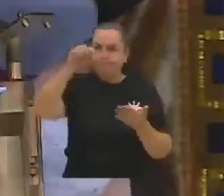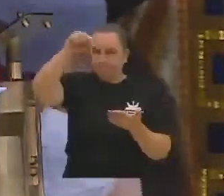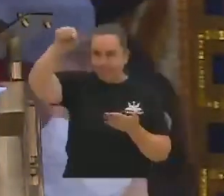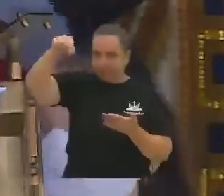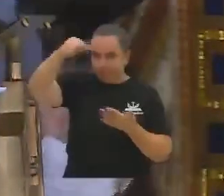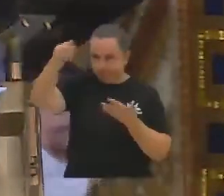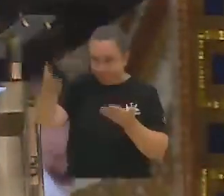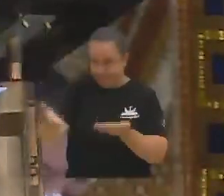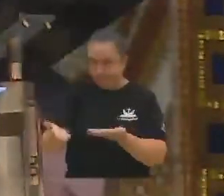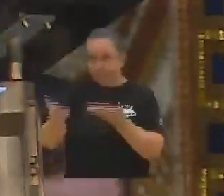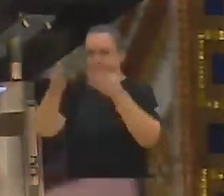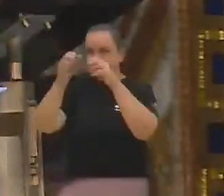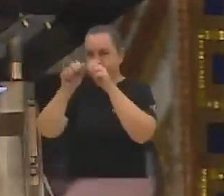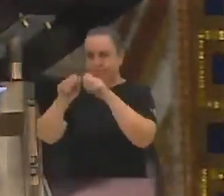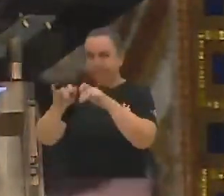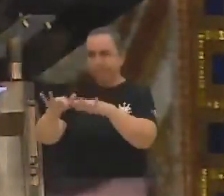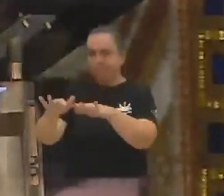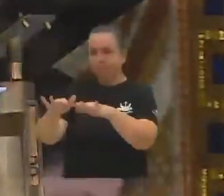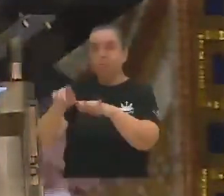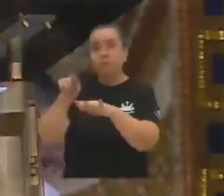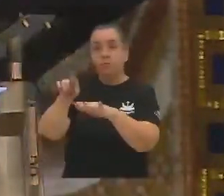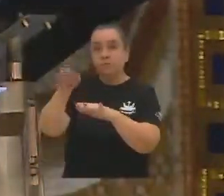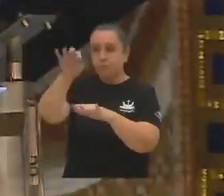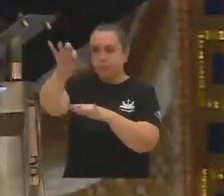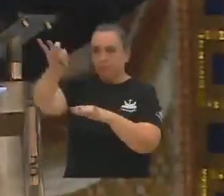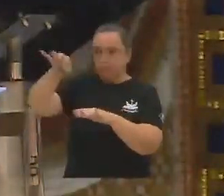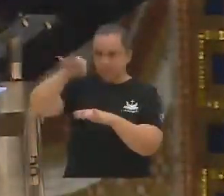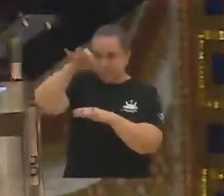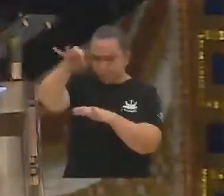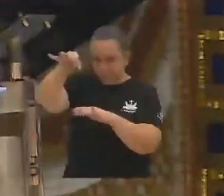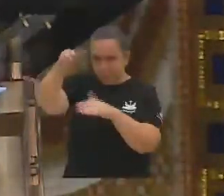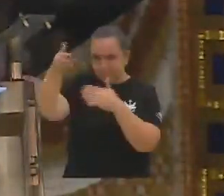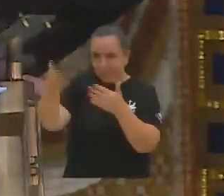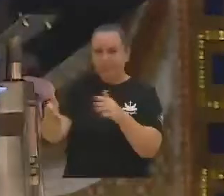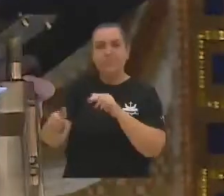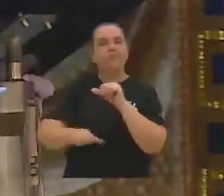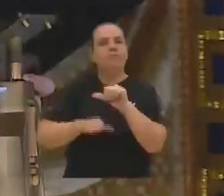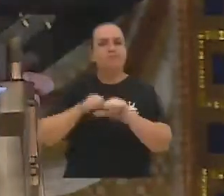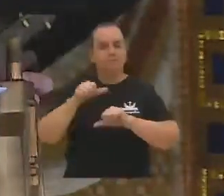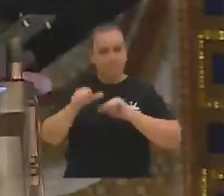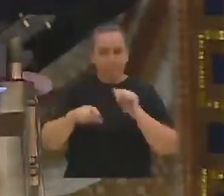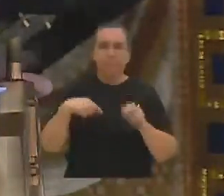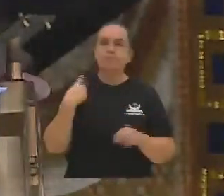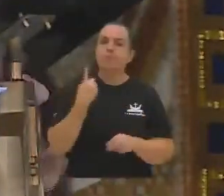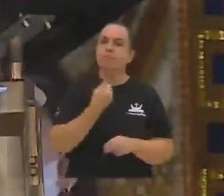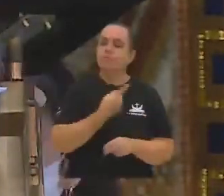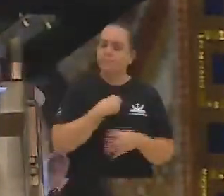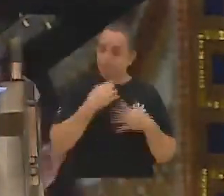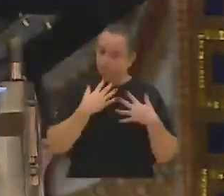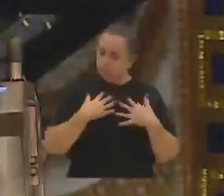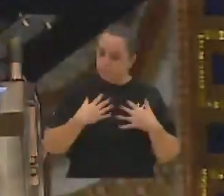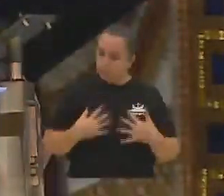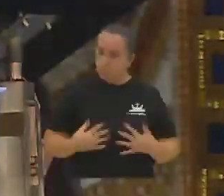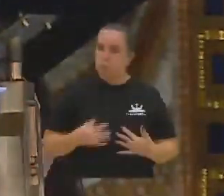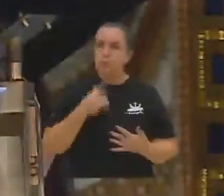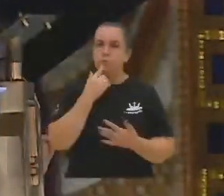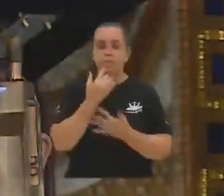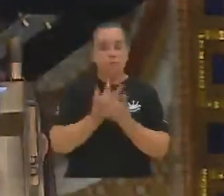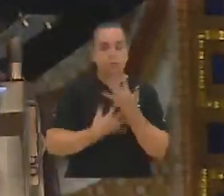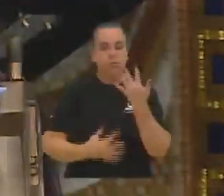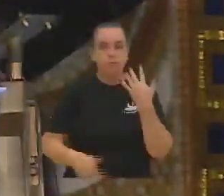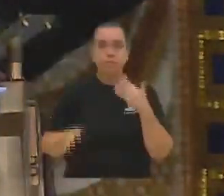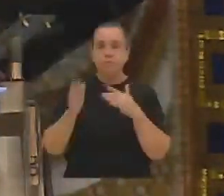pois, estas oferendas, derramando sobre elas o vosso Espírito, a fim de que se tornem para nós